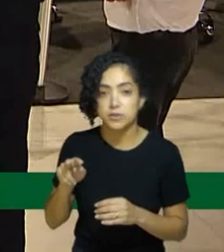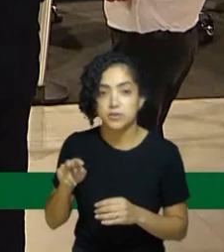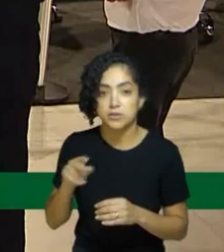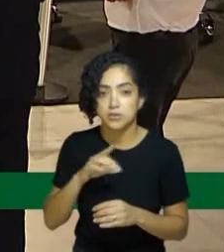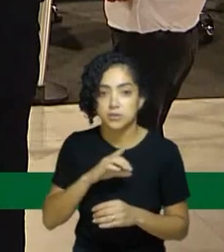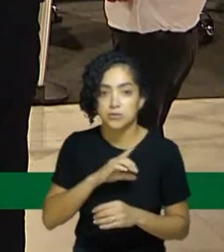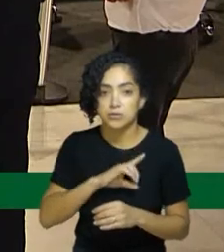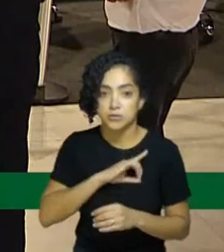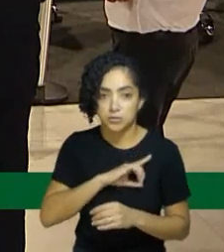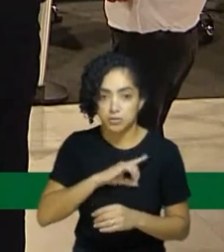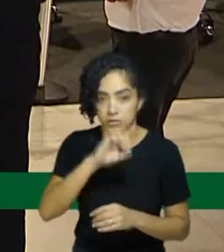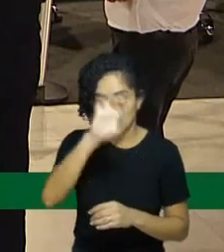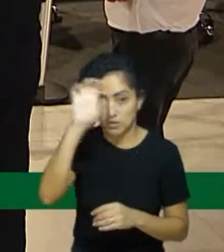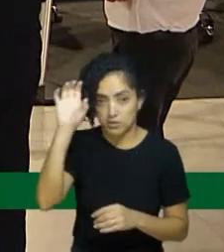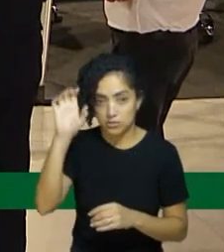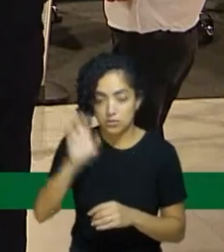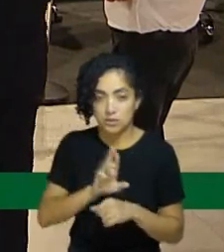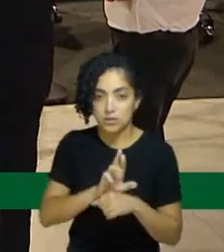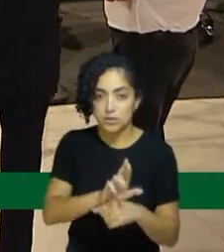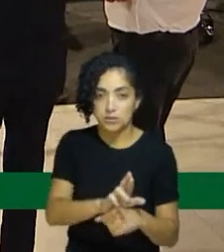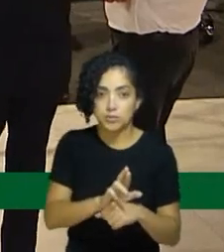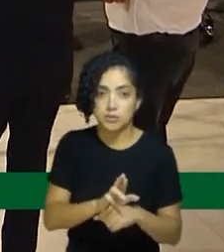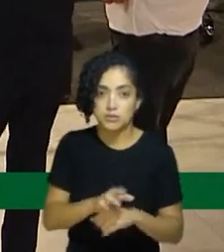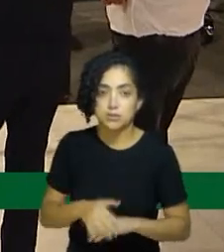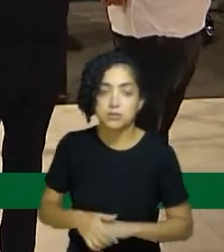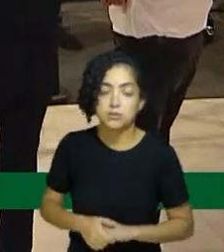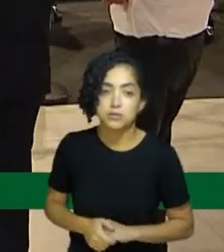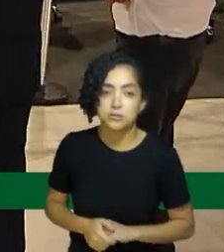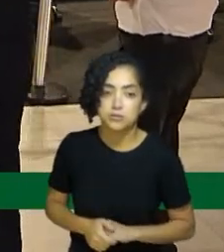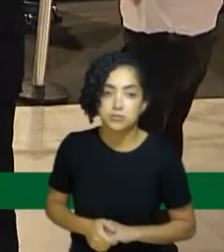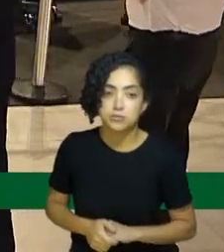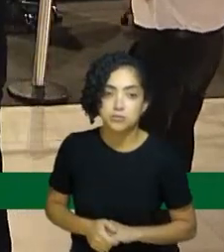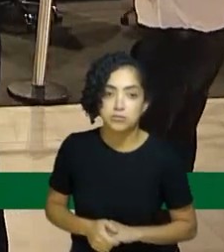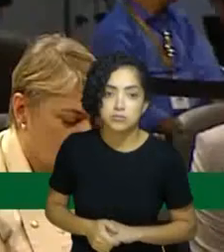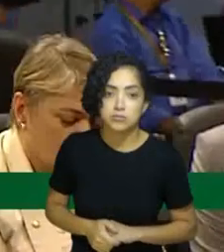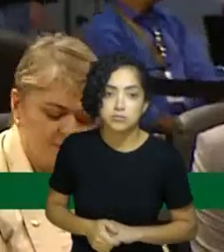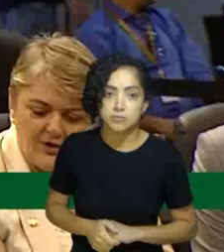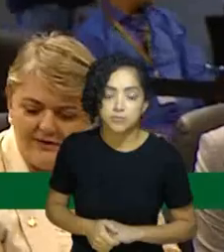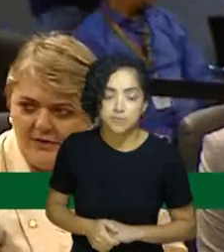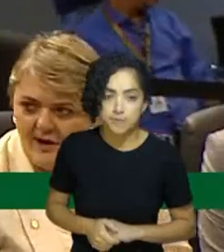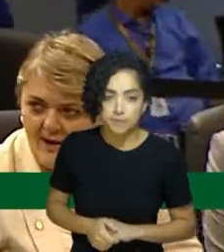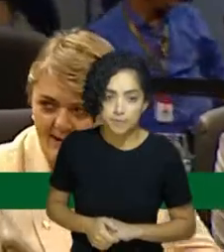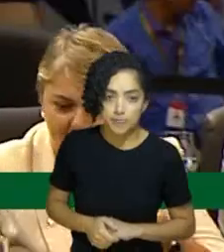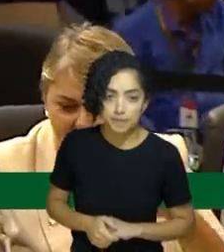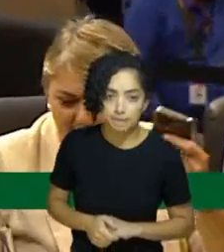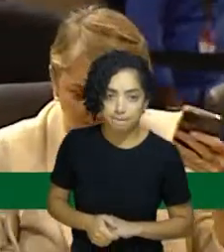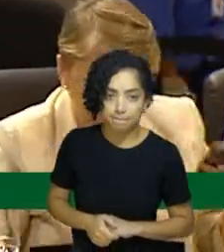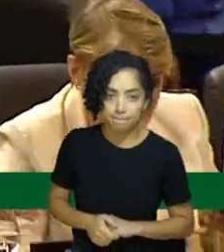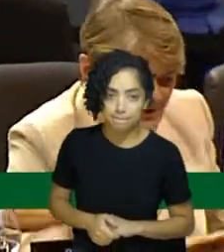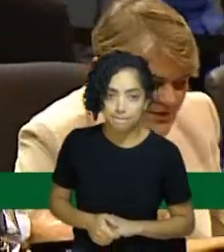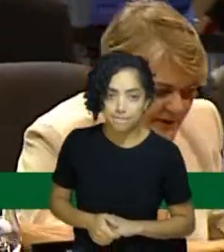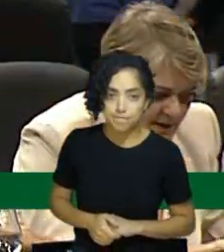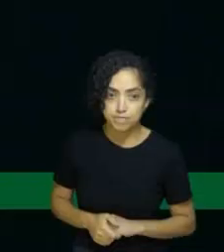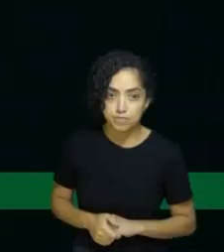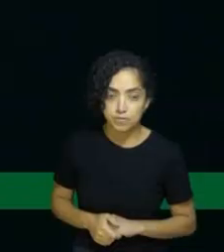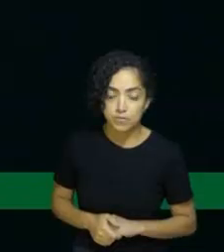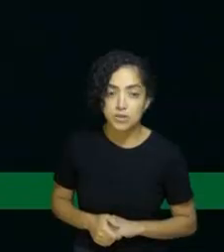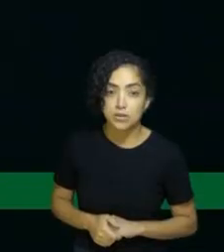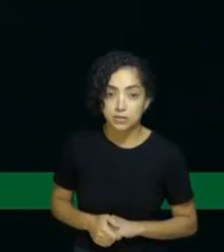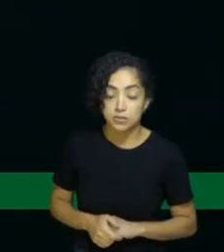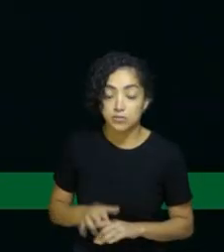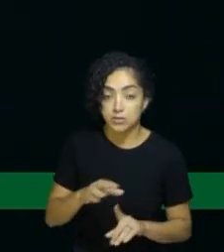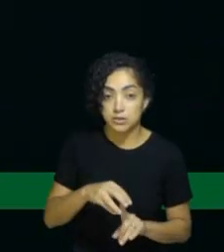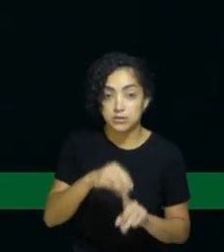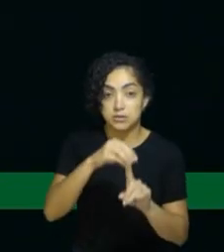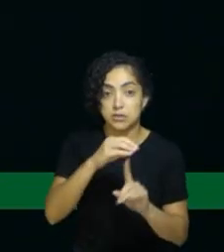Egídio que representa muito bem aqui a região de blumel Desculpe obrigado meu parente que é isso Deputado Mioto também destacar aqui